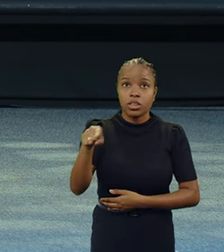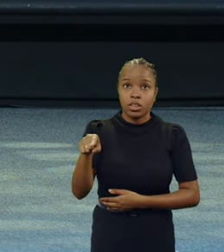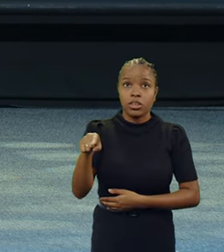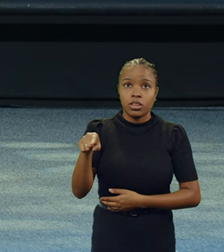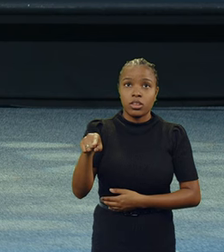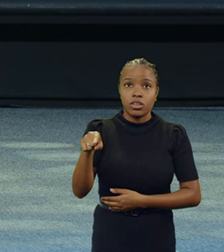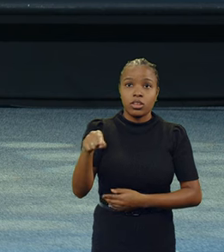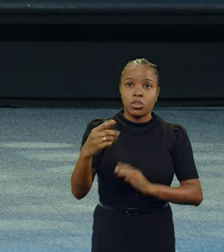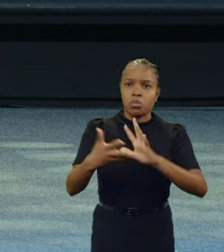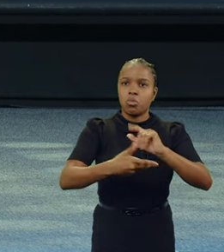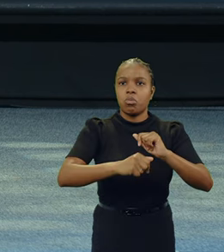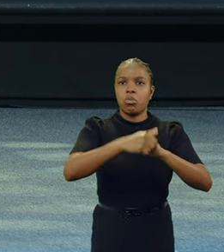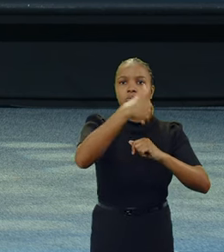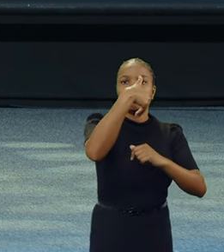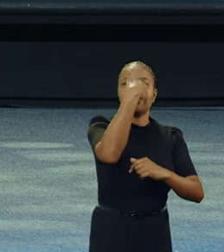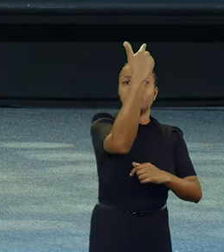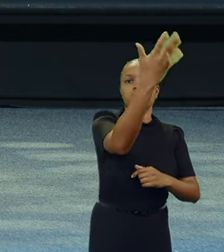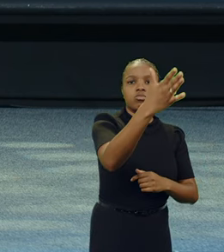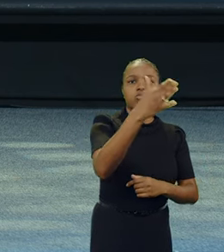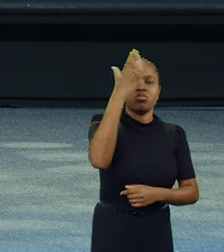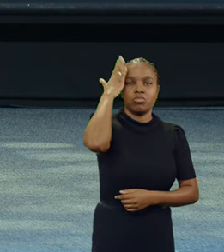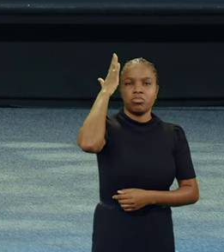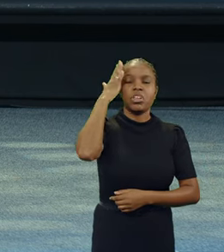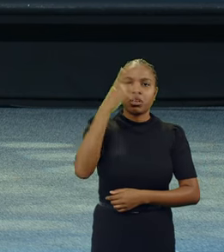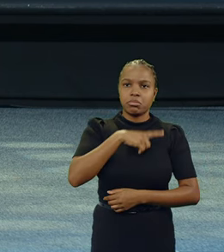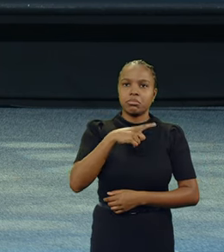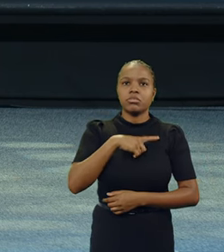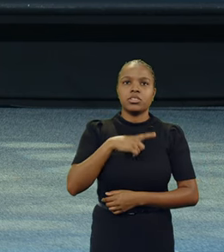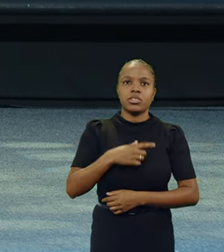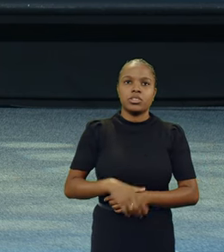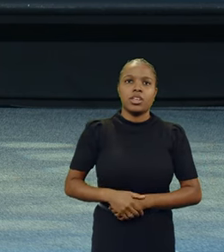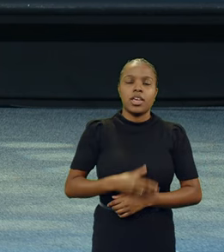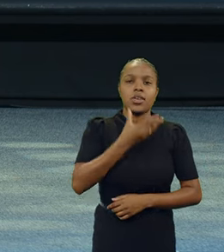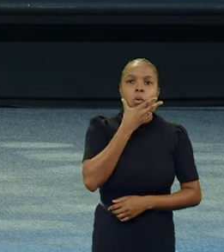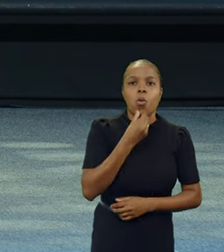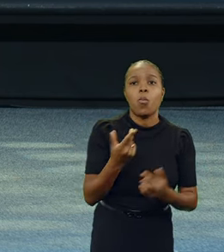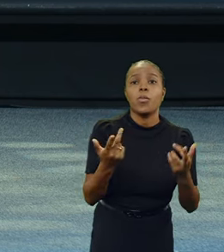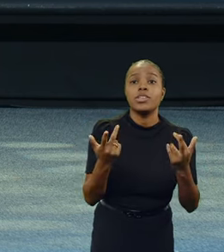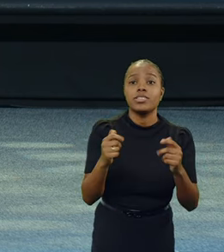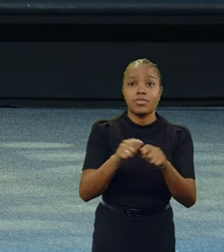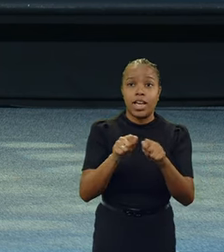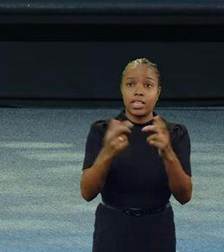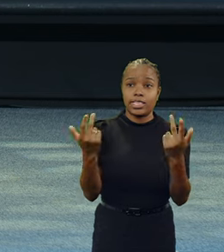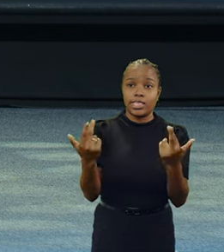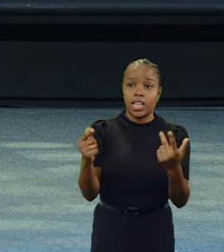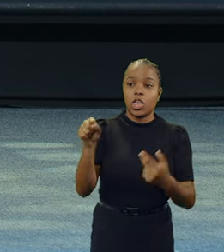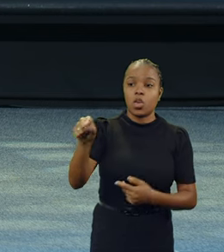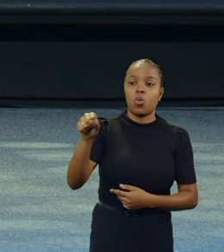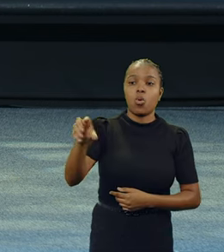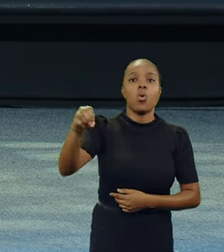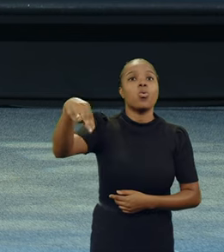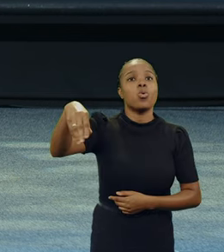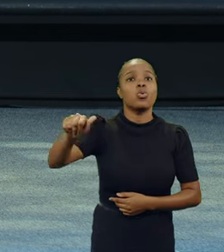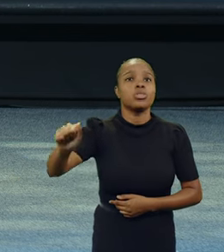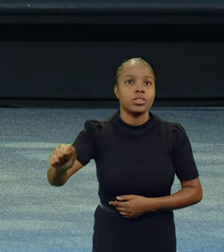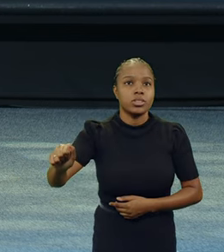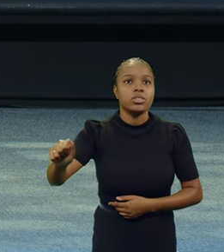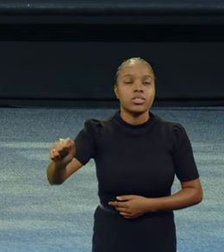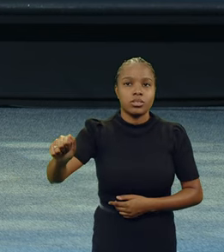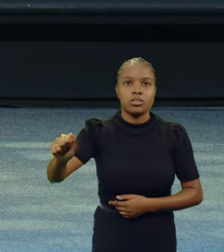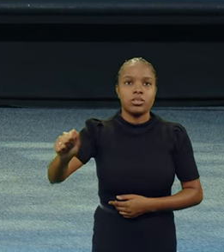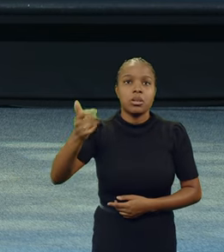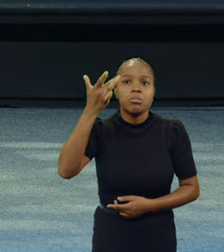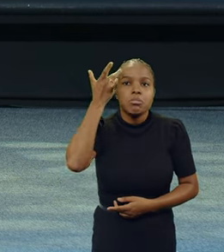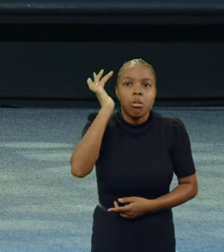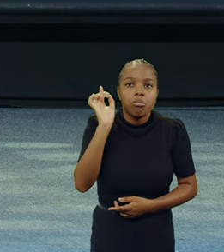sei que tem. Por aí afora eu sei que tem. E não é só um não. Tem alguns Onãs por aí afora. Não